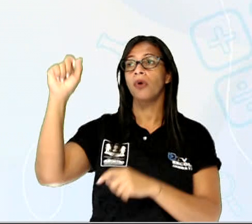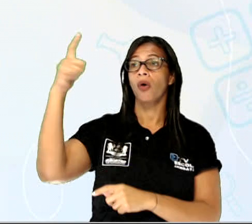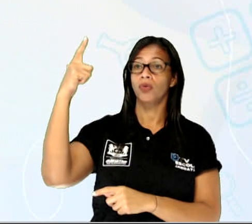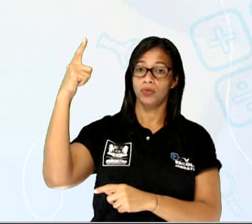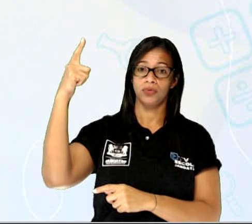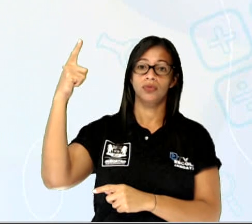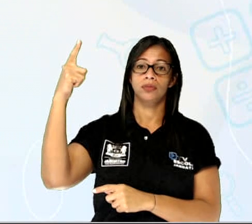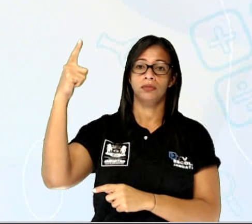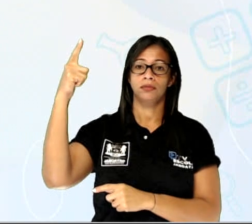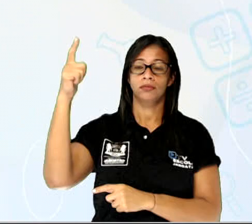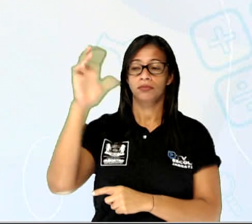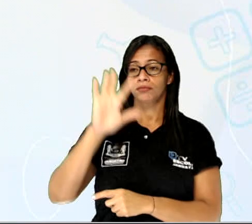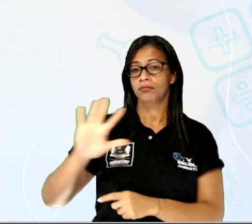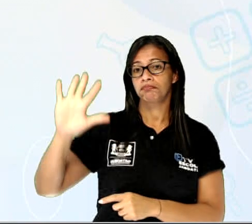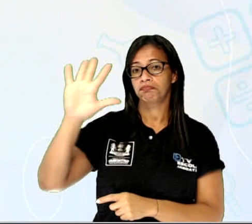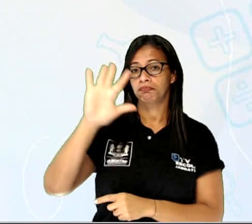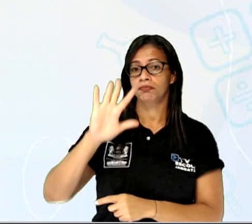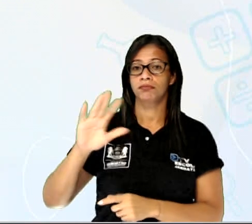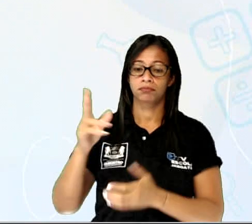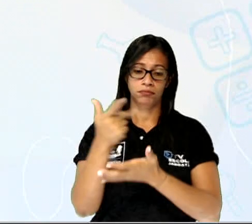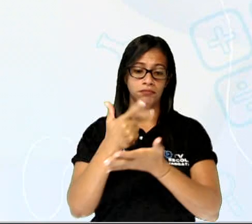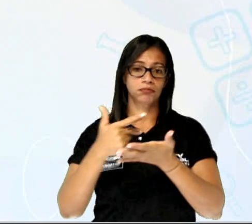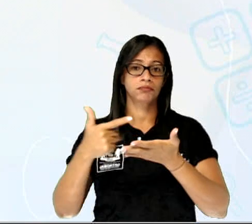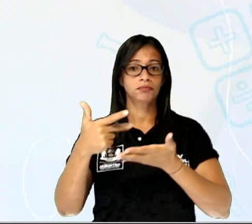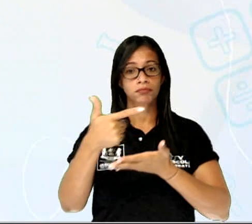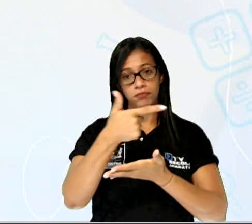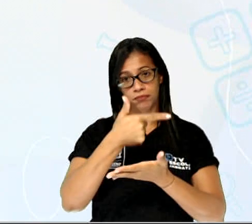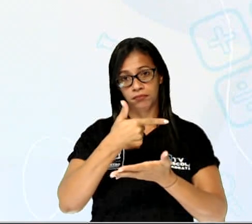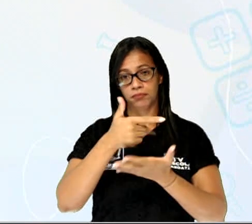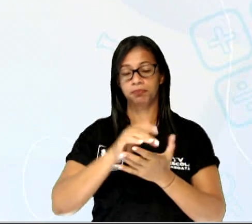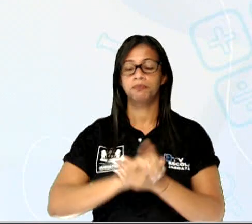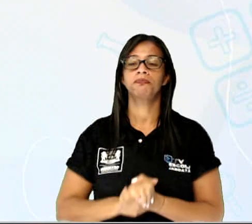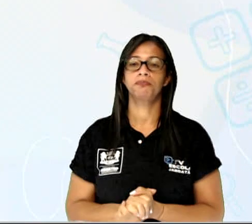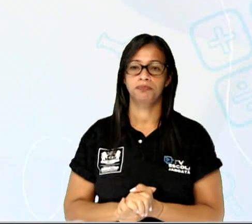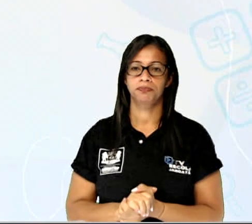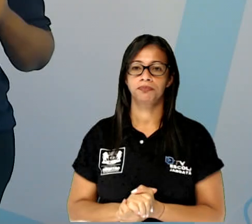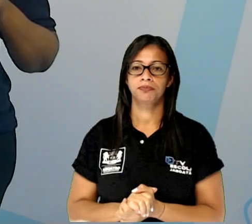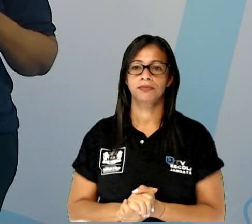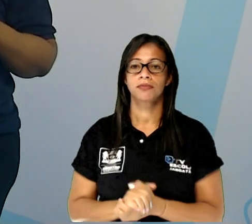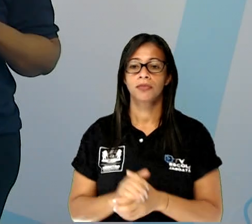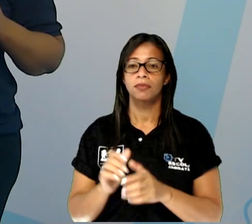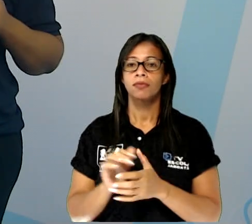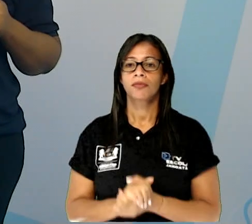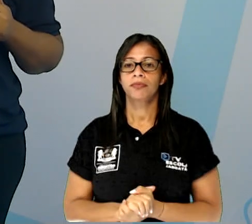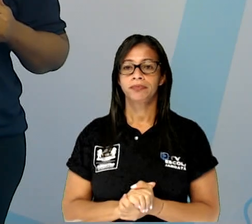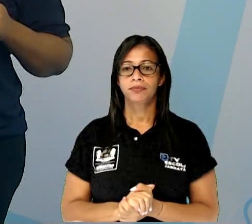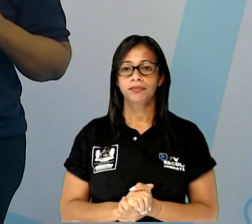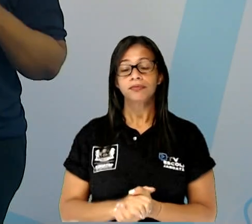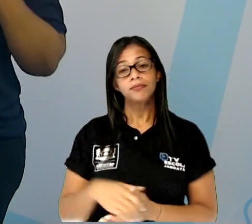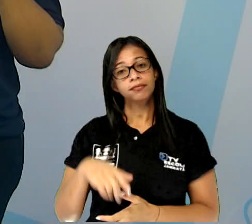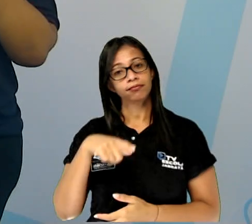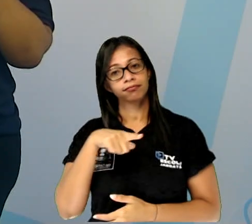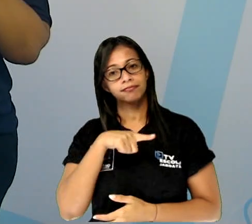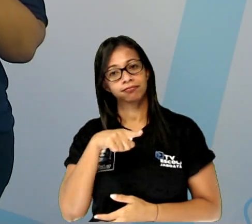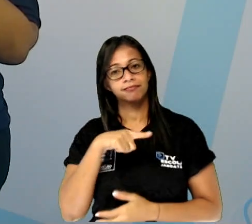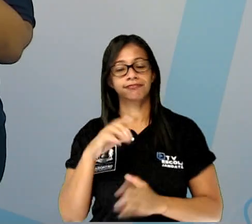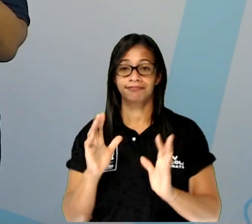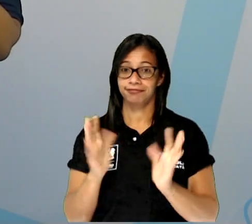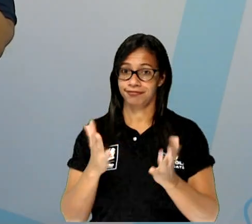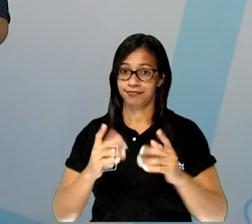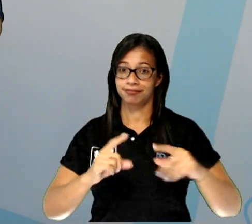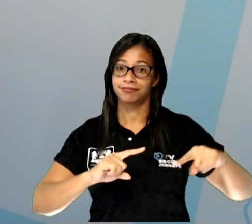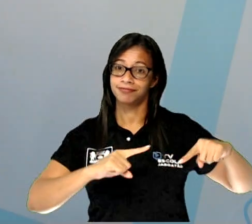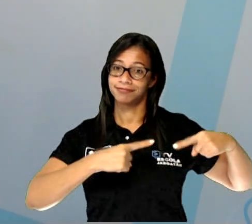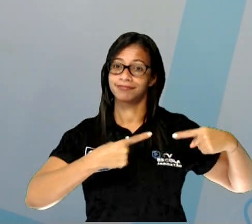as projeções das sombras ao longo do dia. E eu trouxe para a aula de hoje um